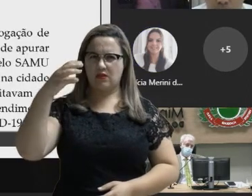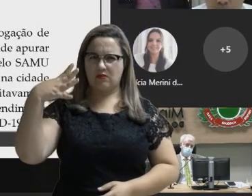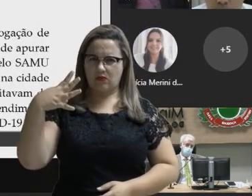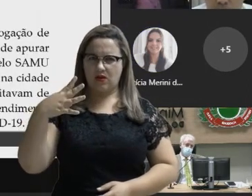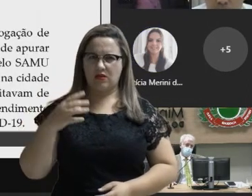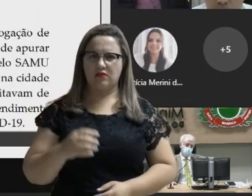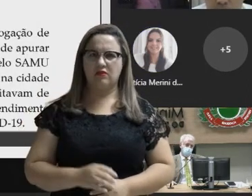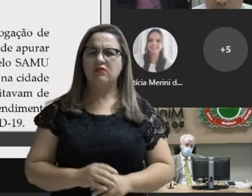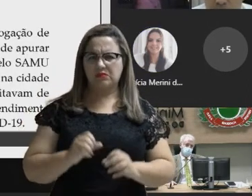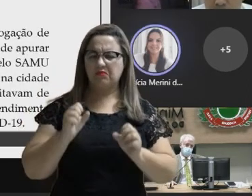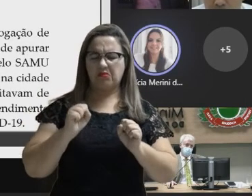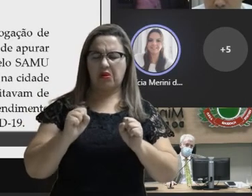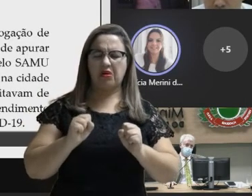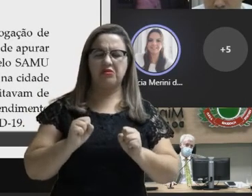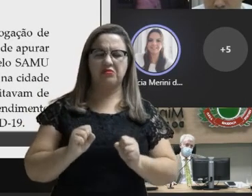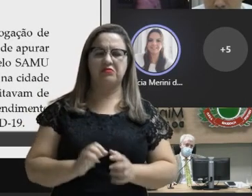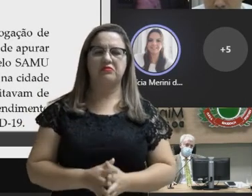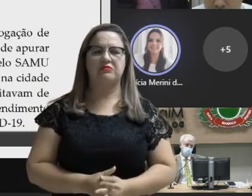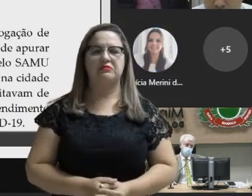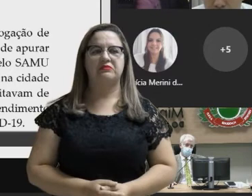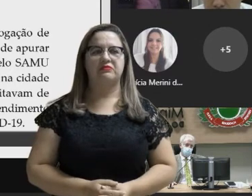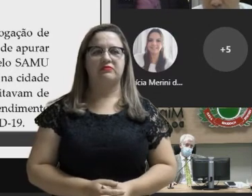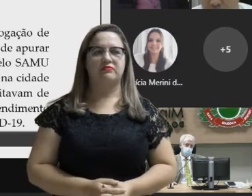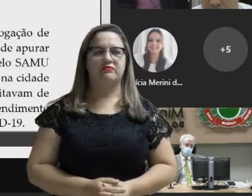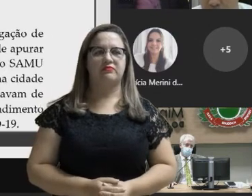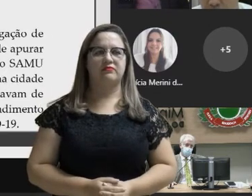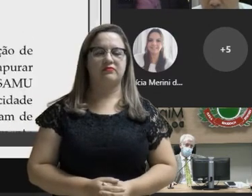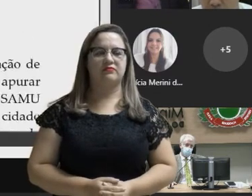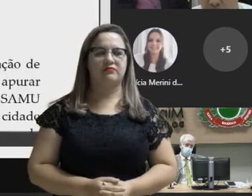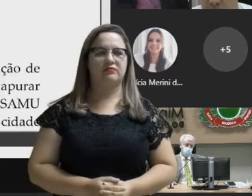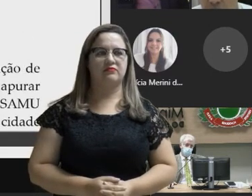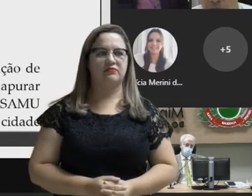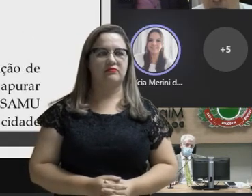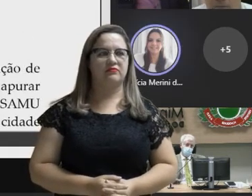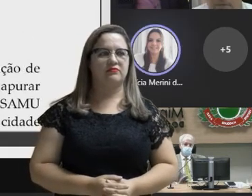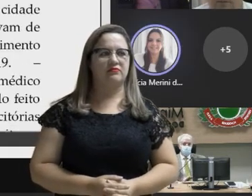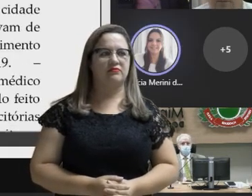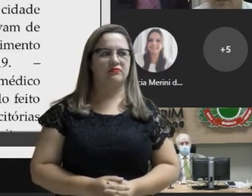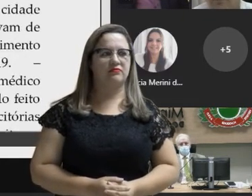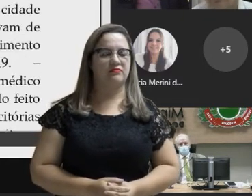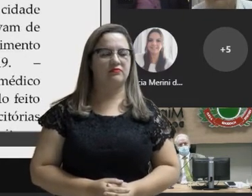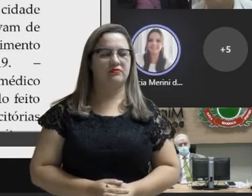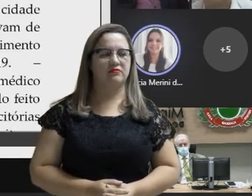o 1804, isso. Tá. É um caso de...